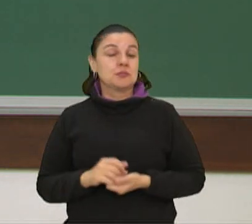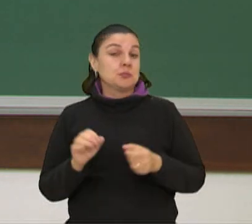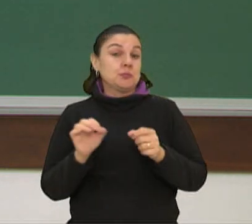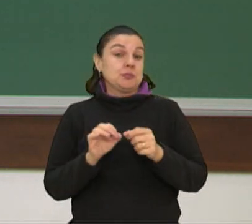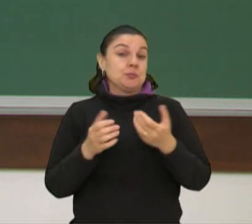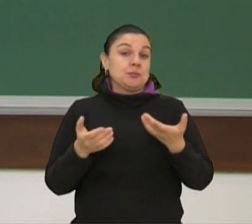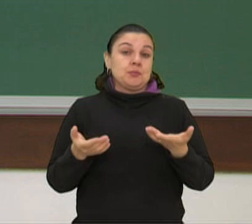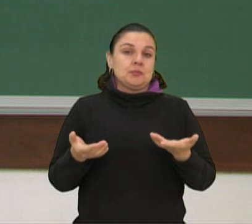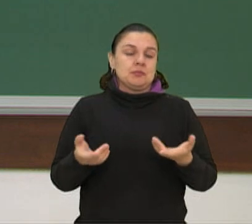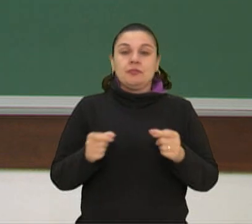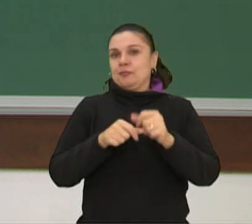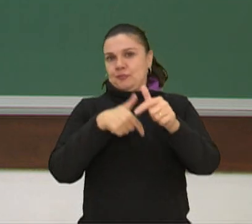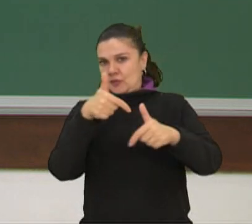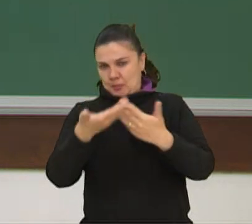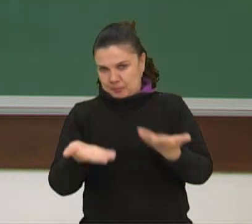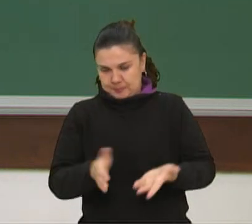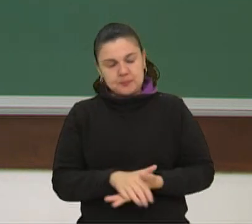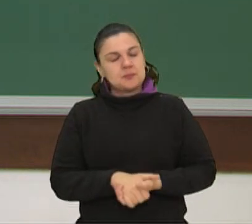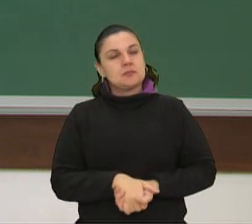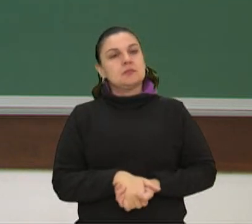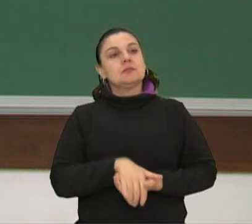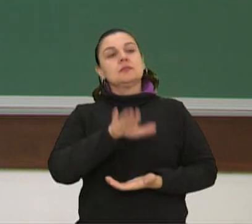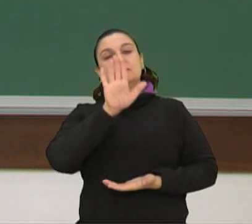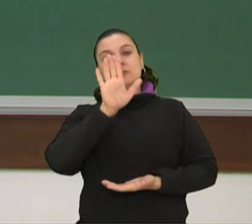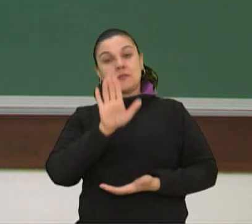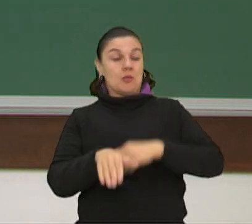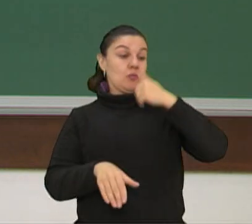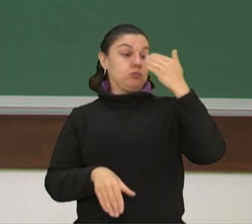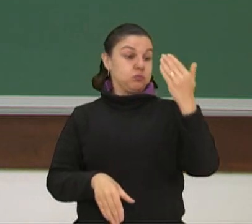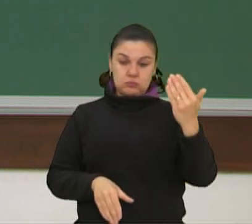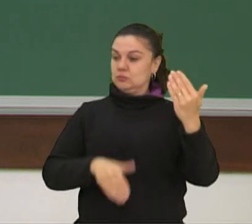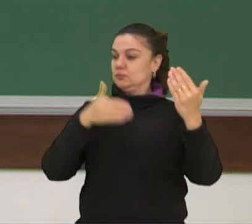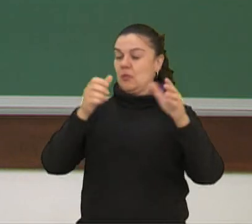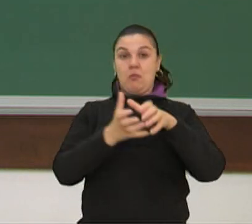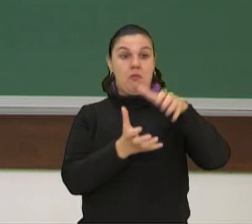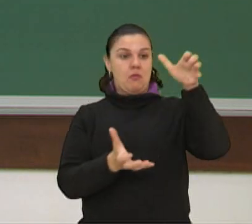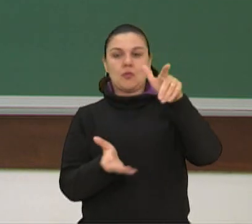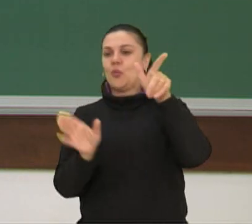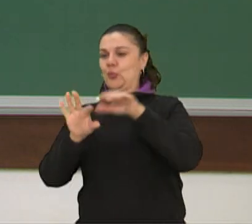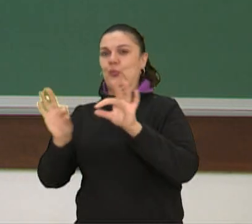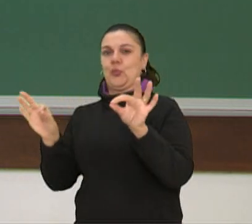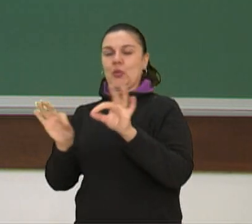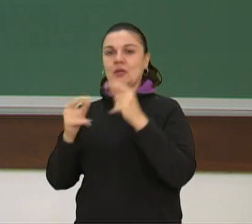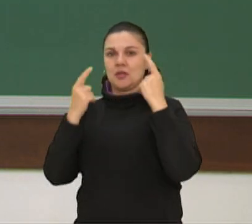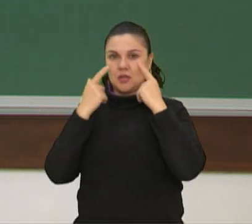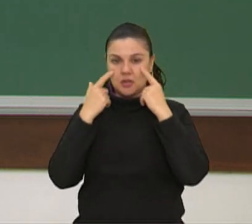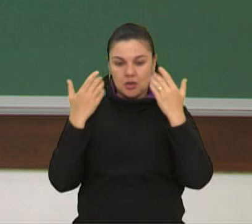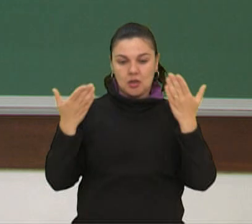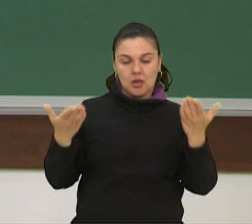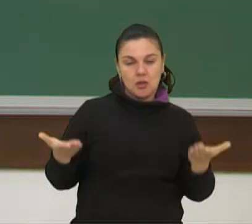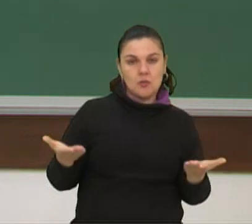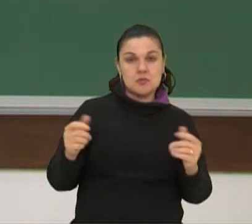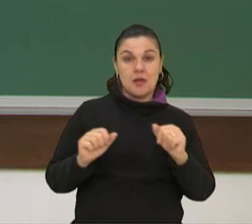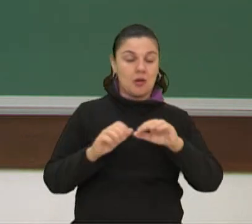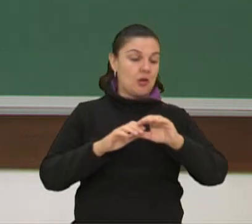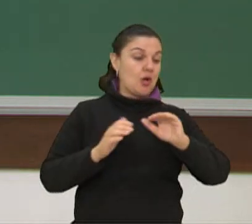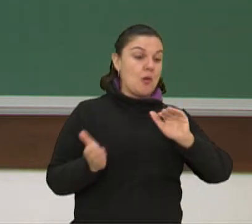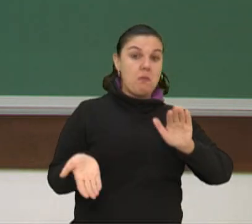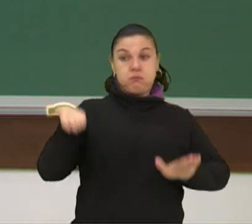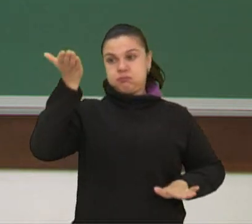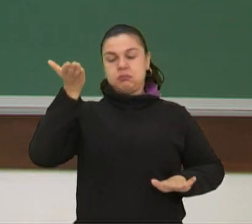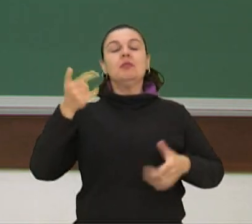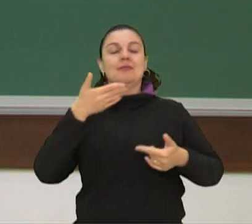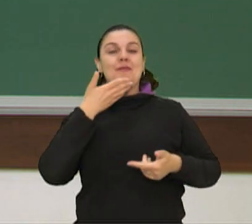estoicos falam de cuidar bem de si mesmo. Mas também não é aquele negócio de levar 10 horas